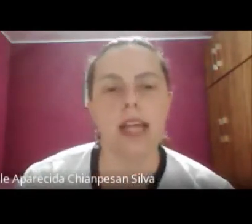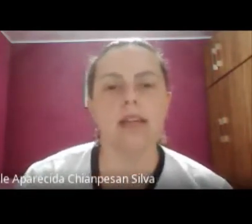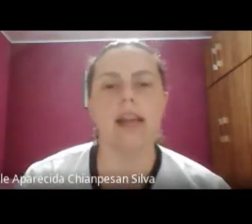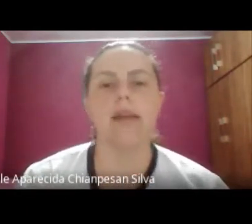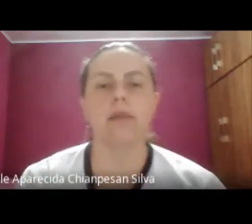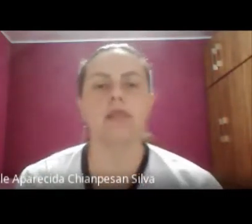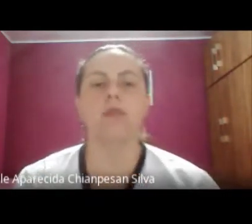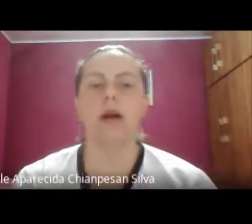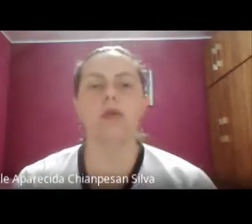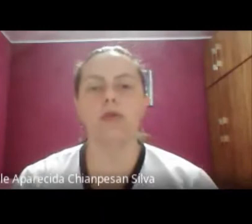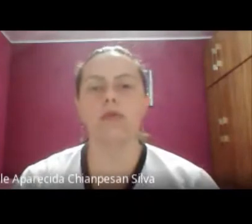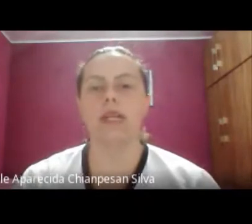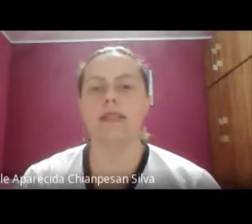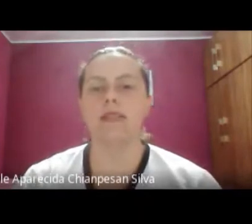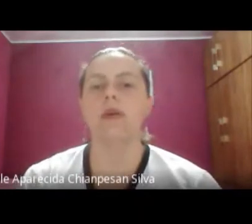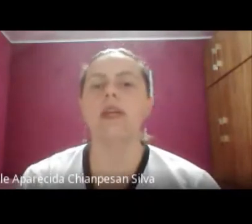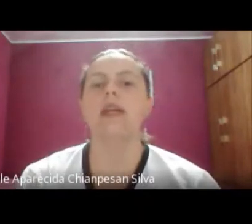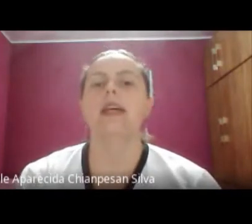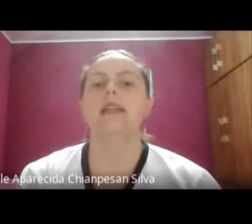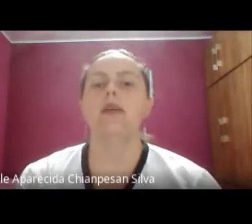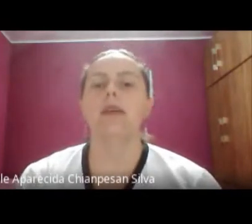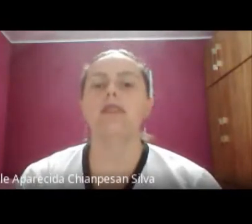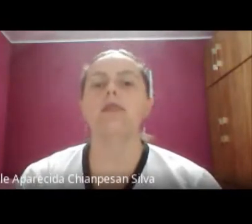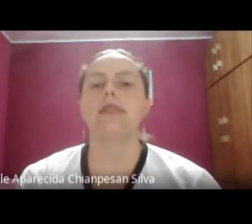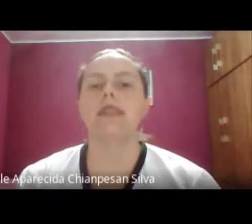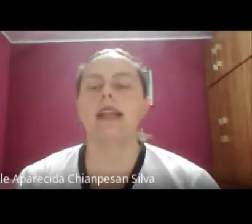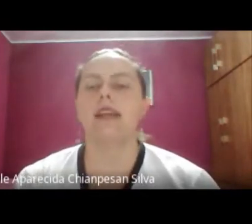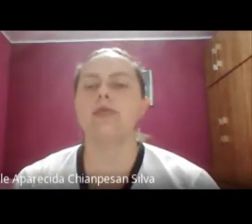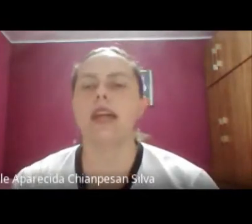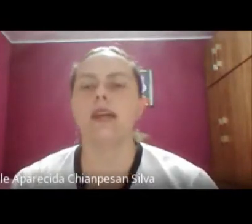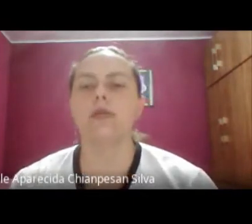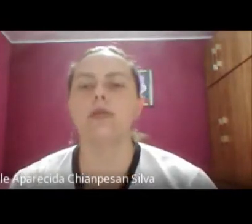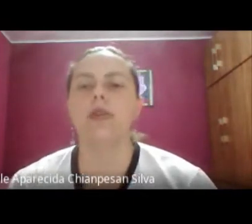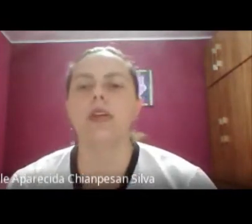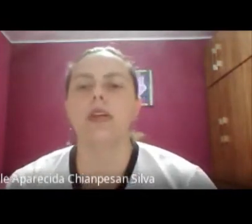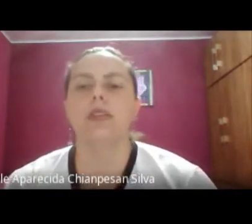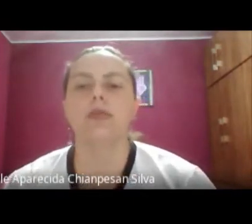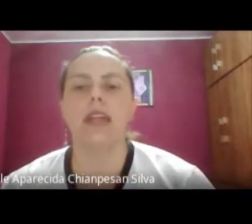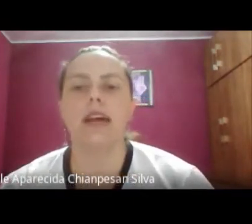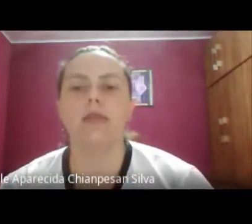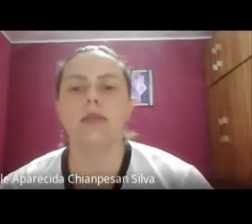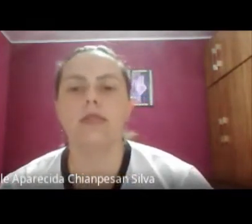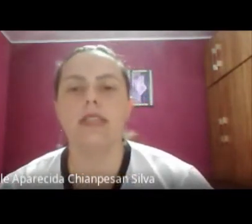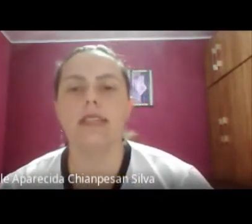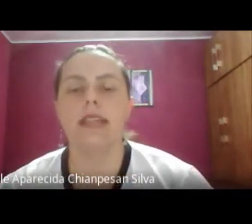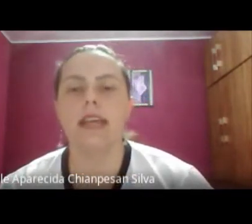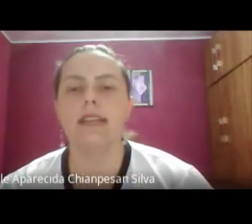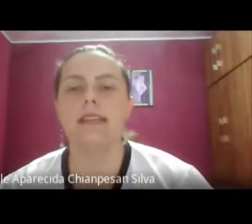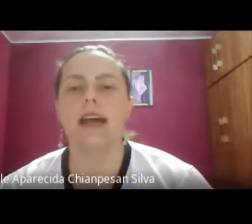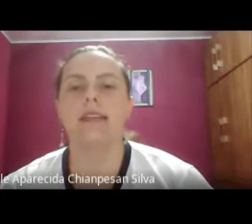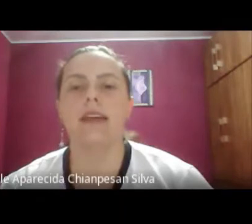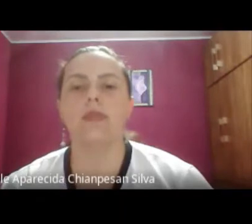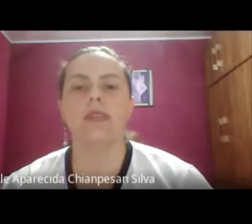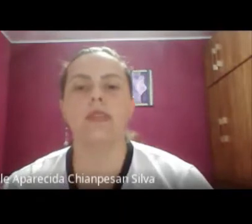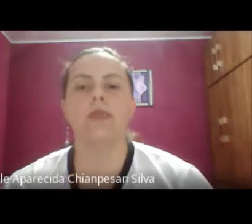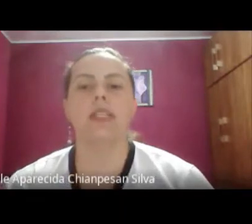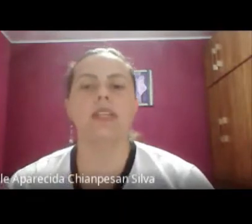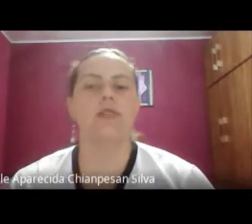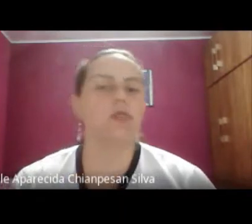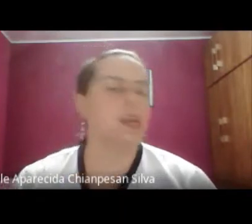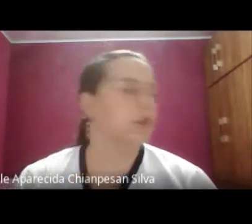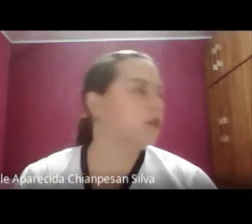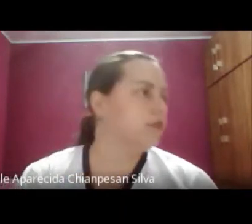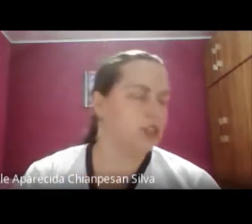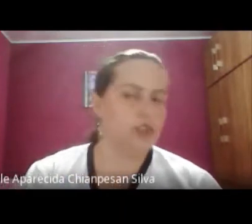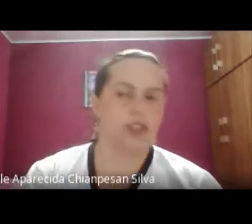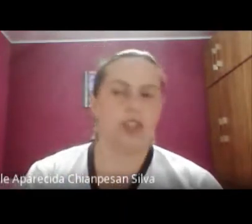colonial, na época do Barroco no Brasil. Então, mais ou menos, olha lá, do século do século XVI até o início